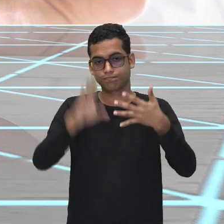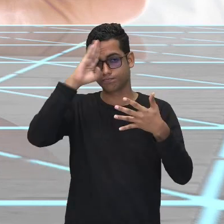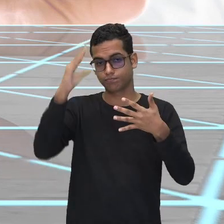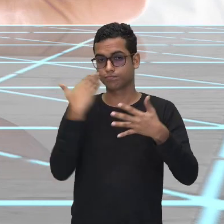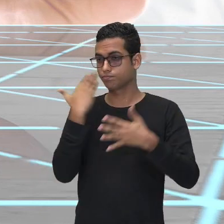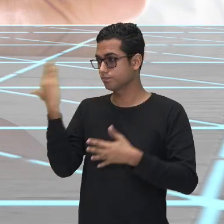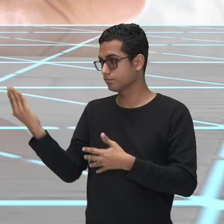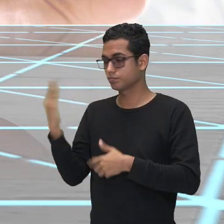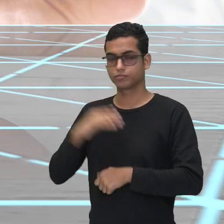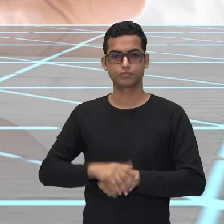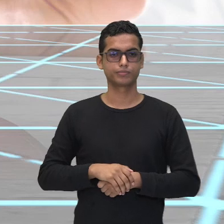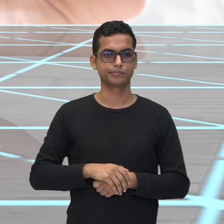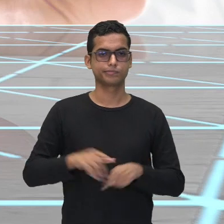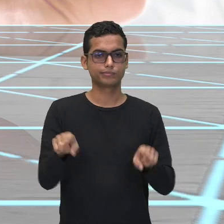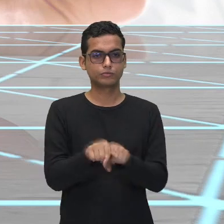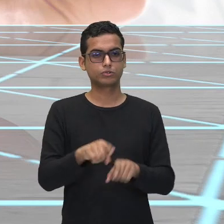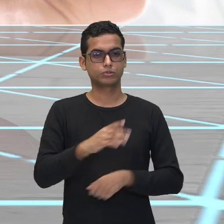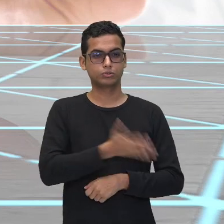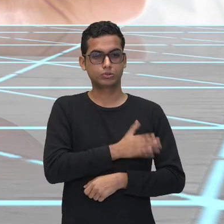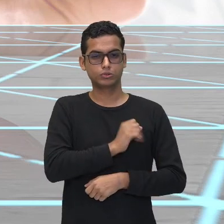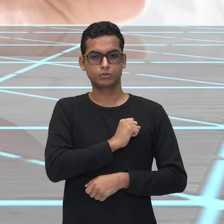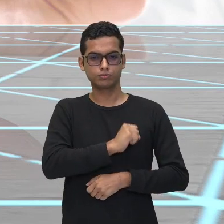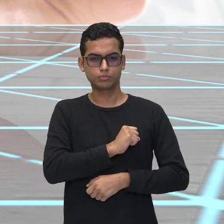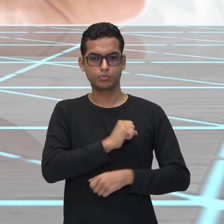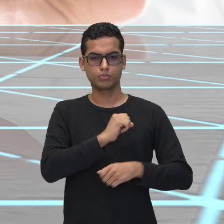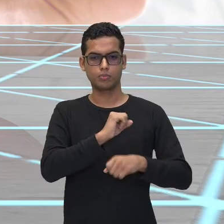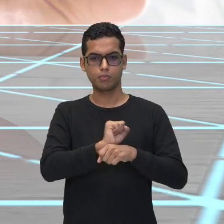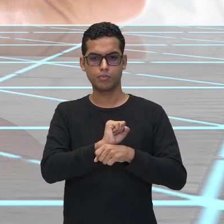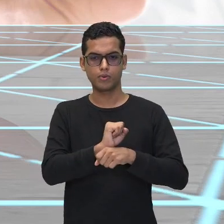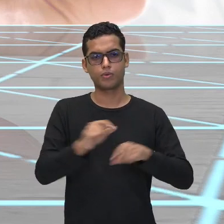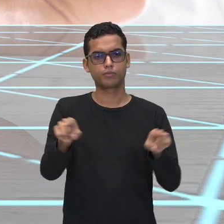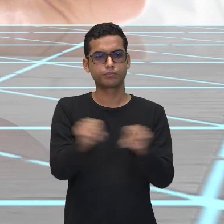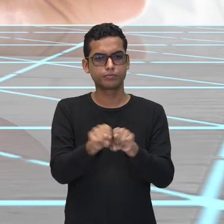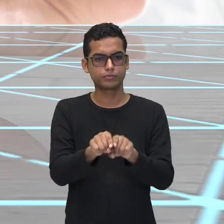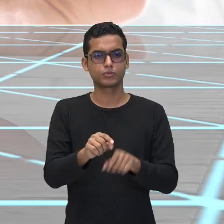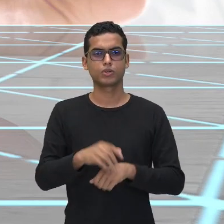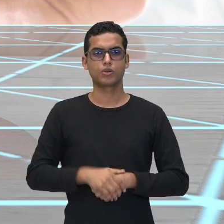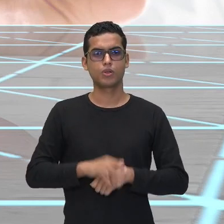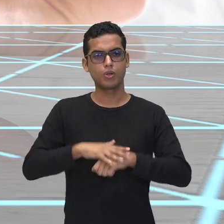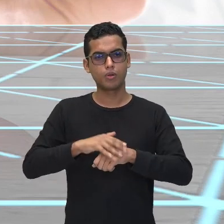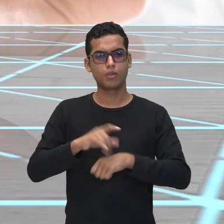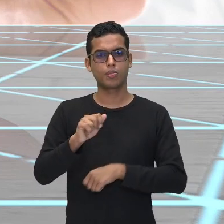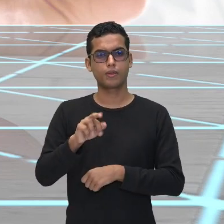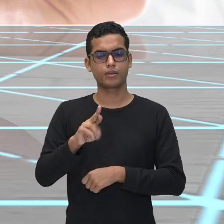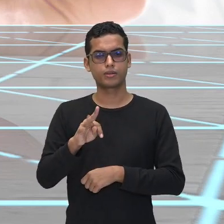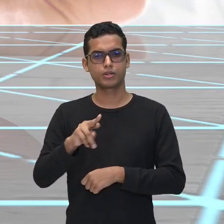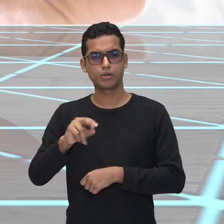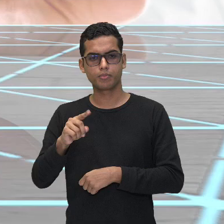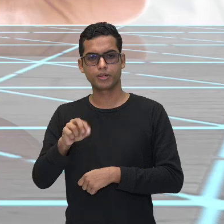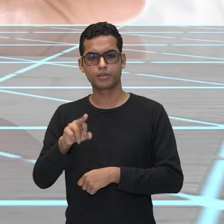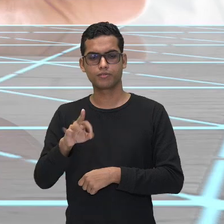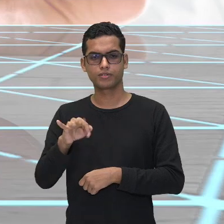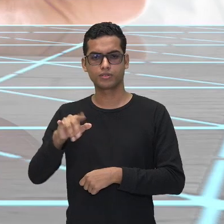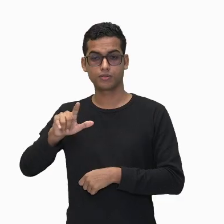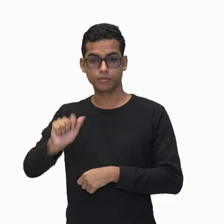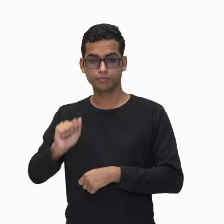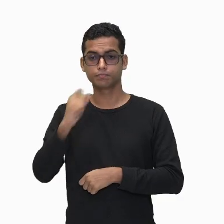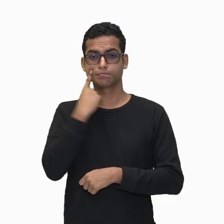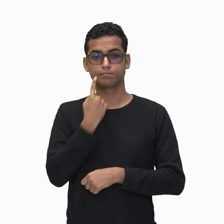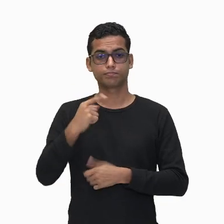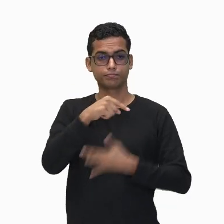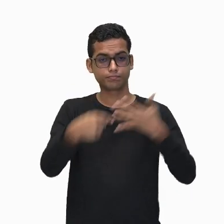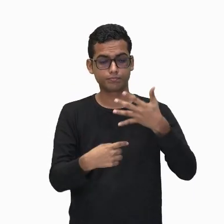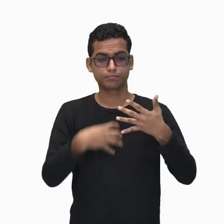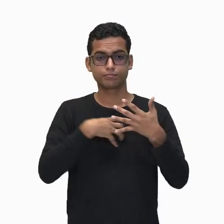que apresenta uma ou qualquer uma dessas doenças cardiovasculares, elas podem sentir sintomas